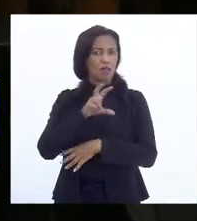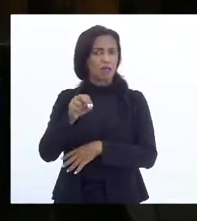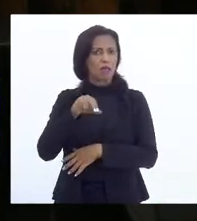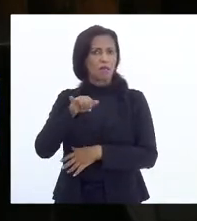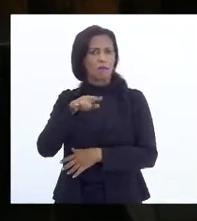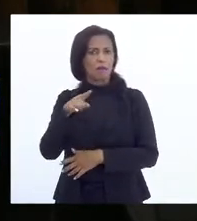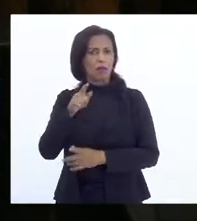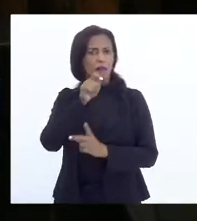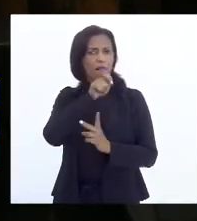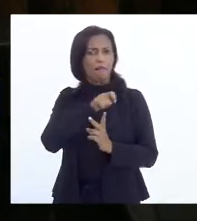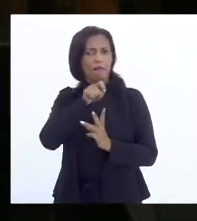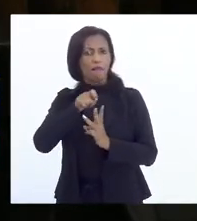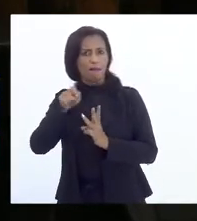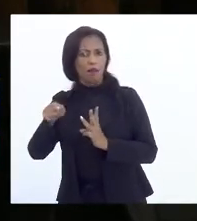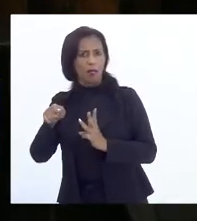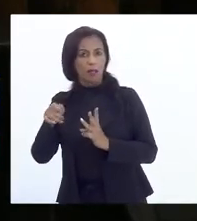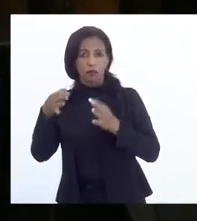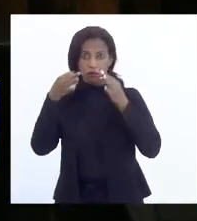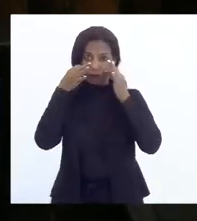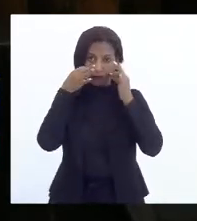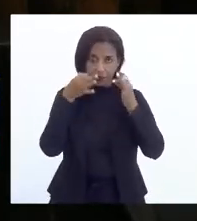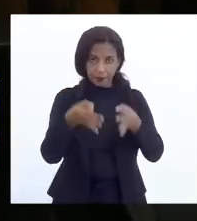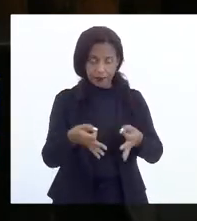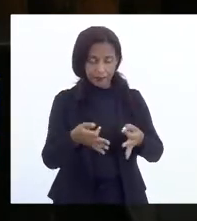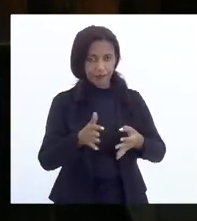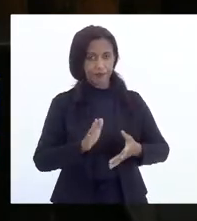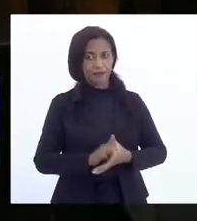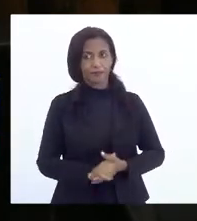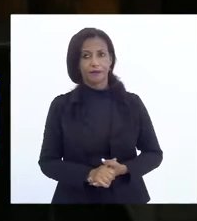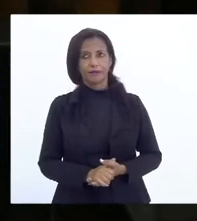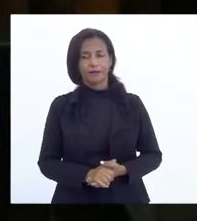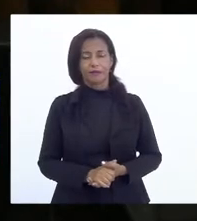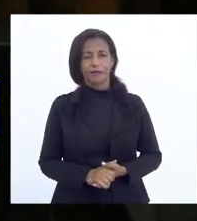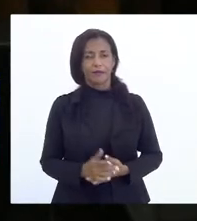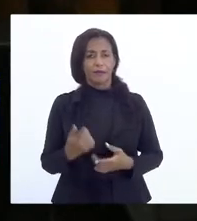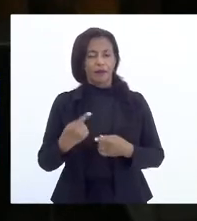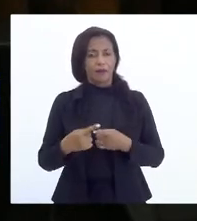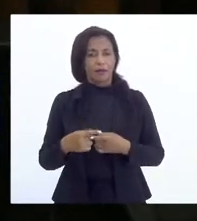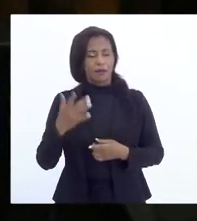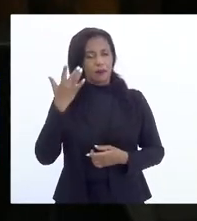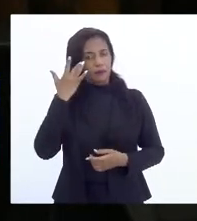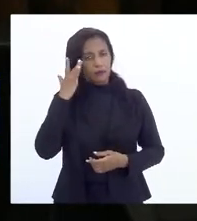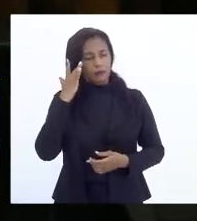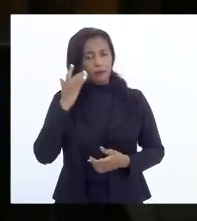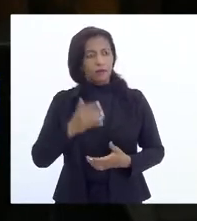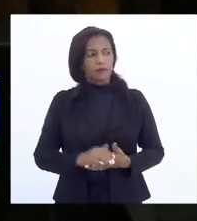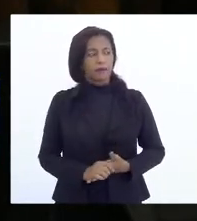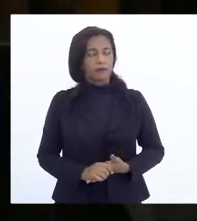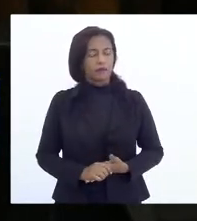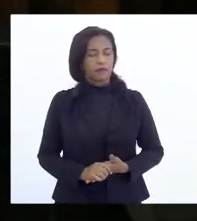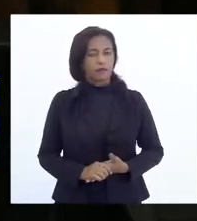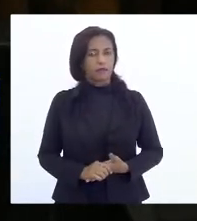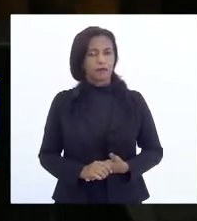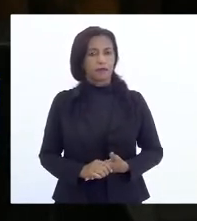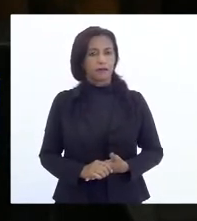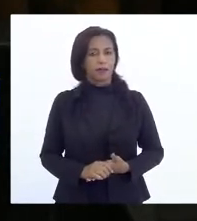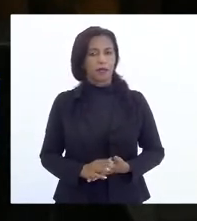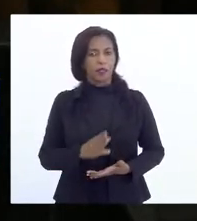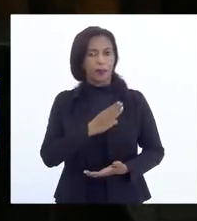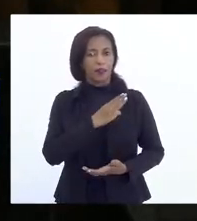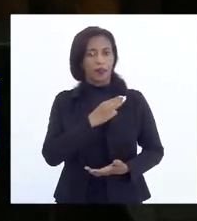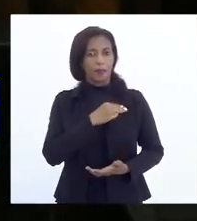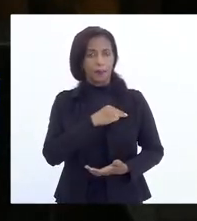mês. Então, também estou chamando a atenção, porque acho que o Ministério